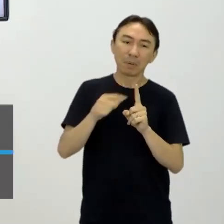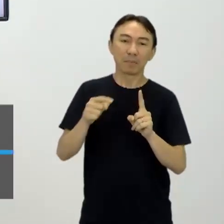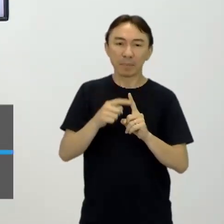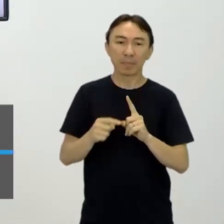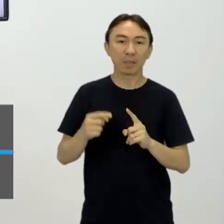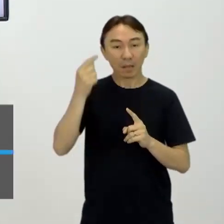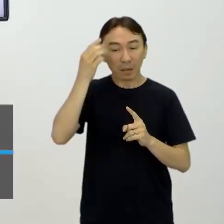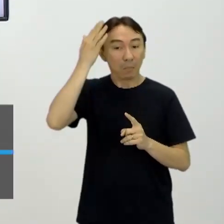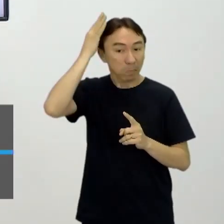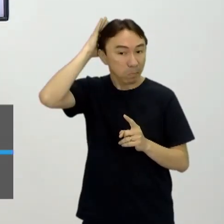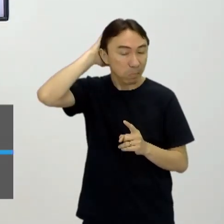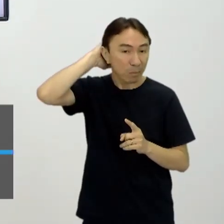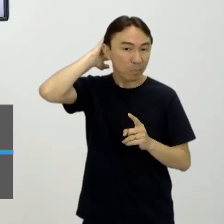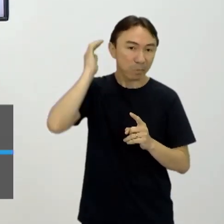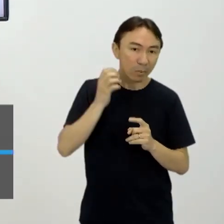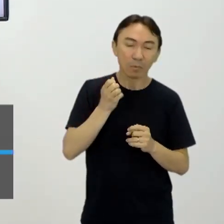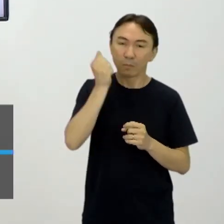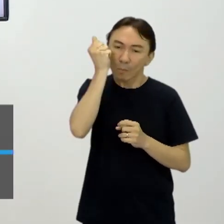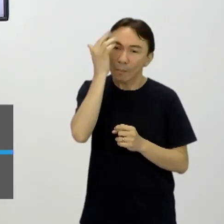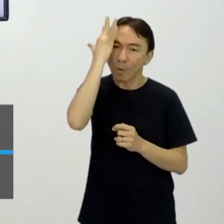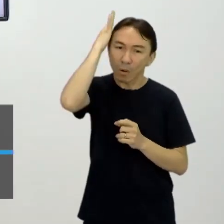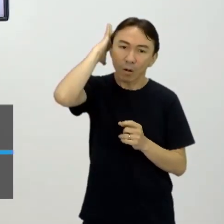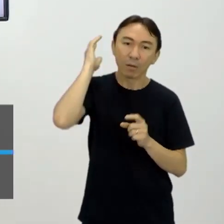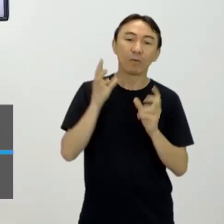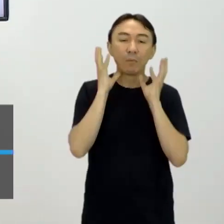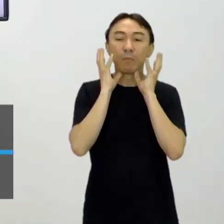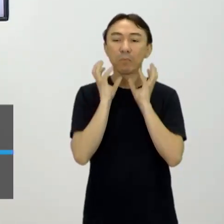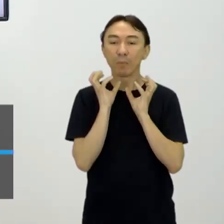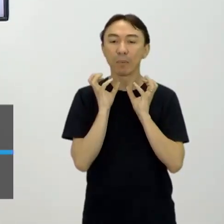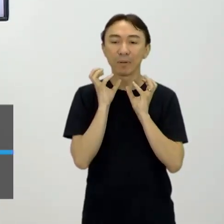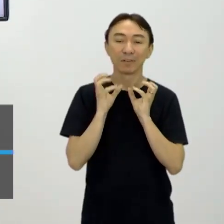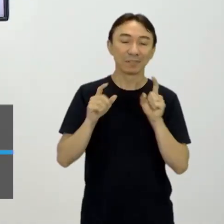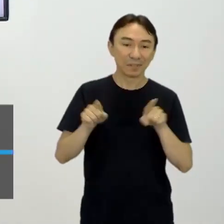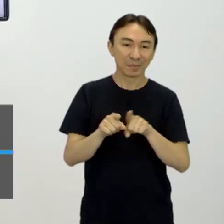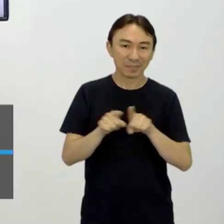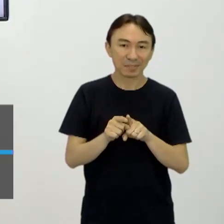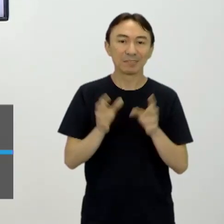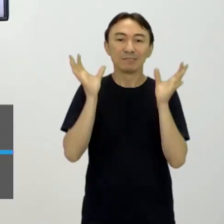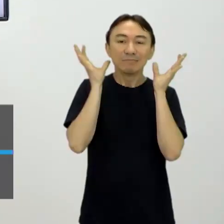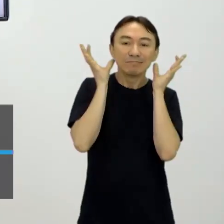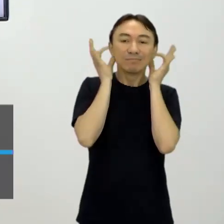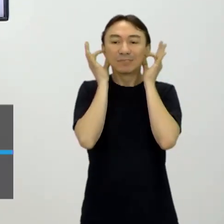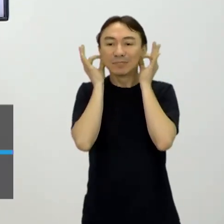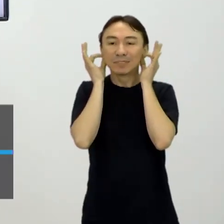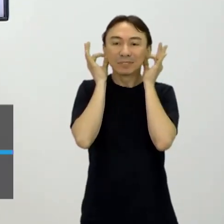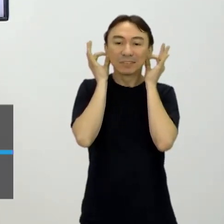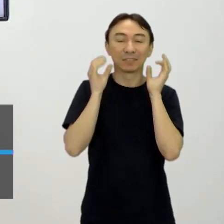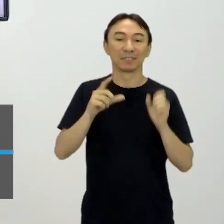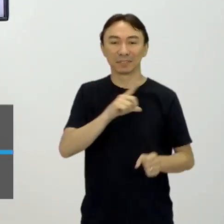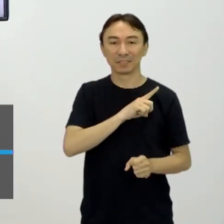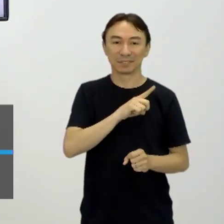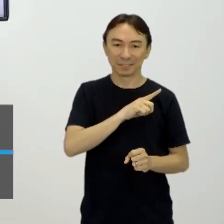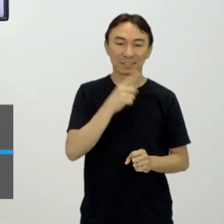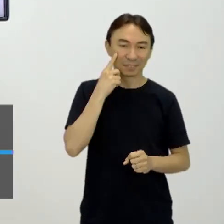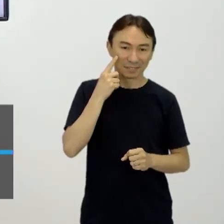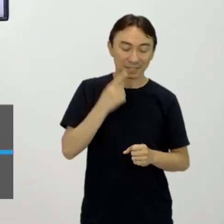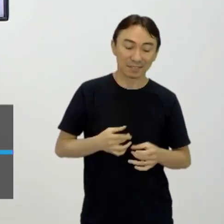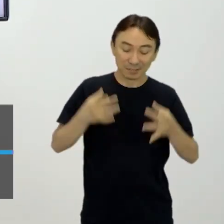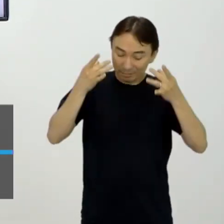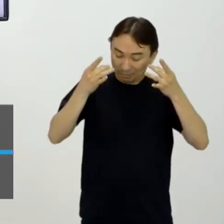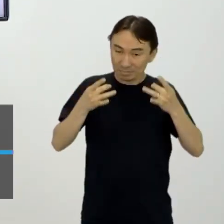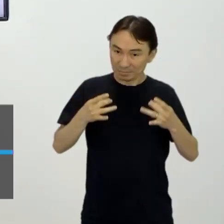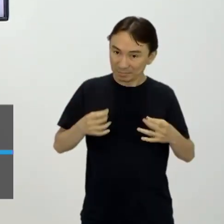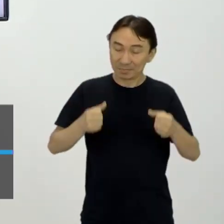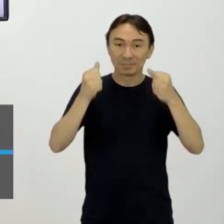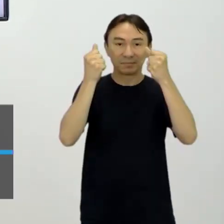preto grisalho, uma barbona grisalha também, tenho dois brincos na orelha, né? Estou fazendo uma audiodescrição aí, porque me informaram que é muito